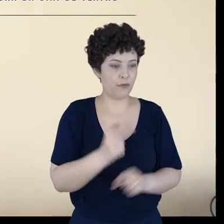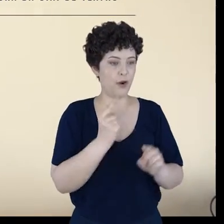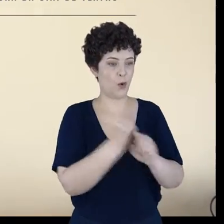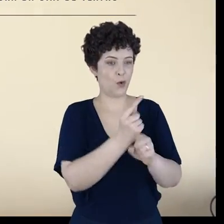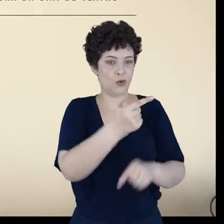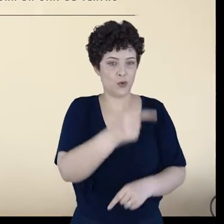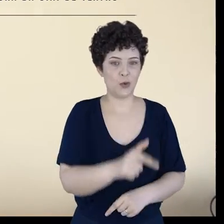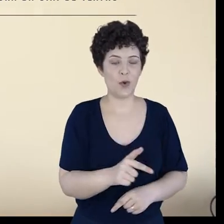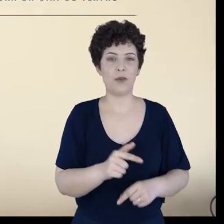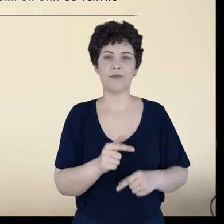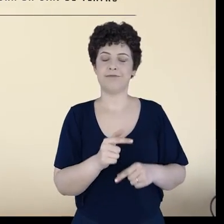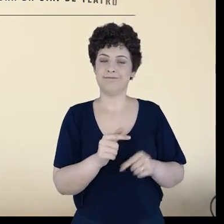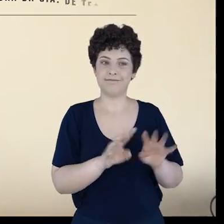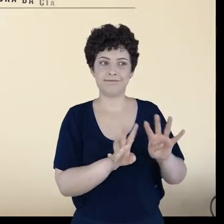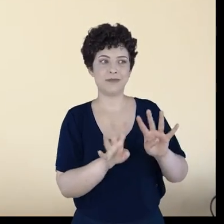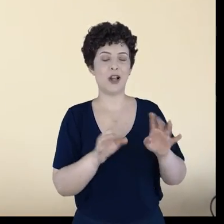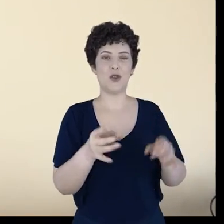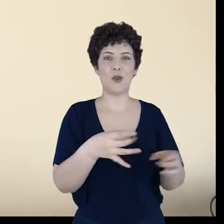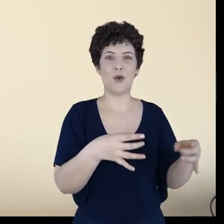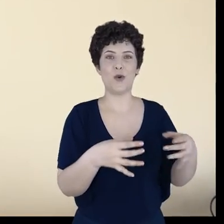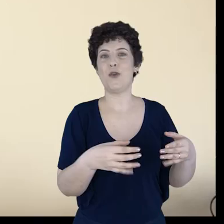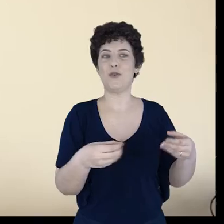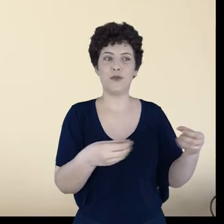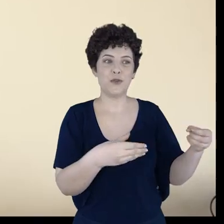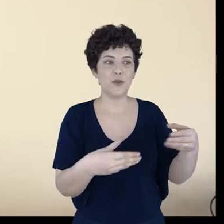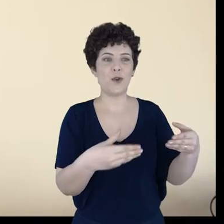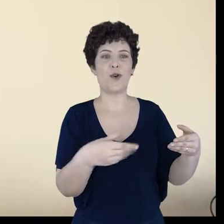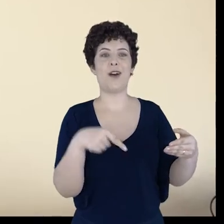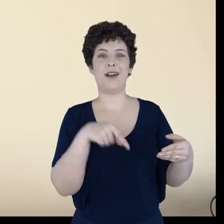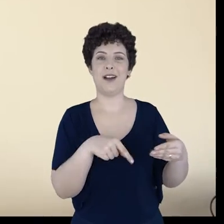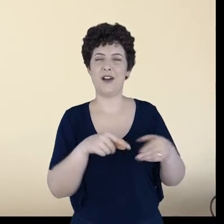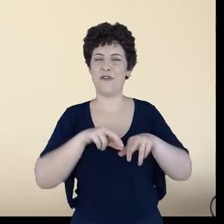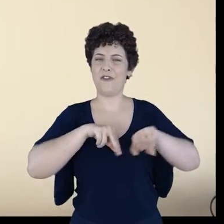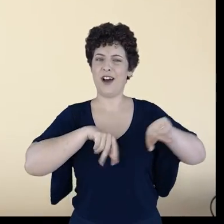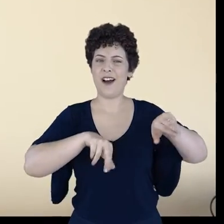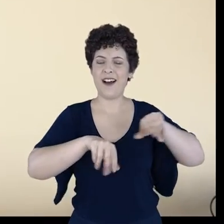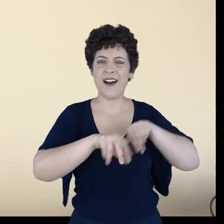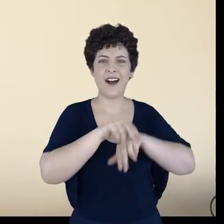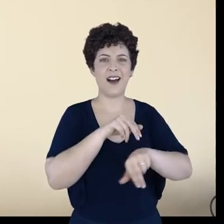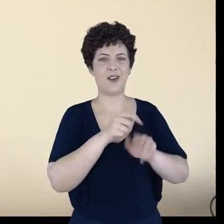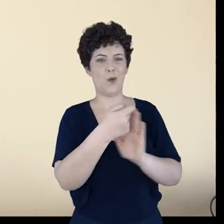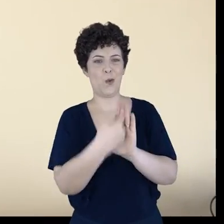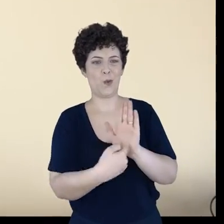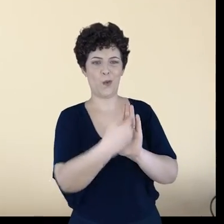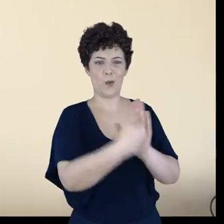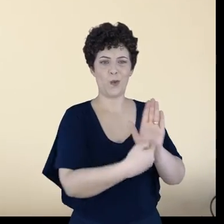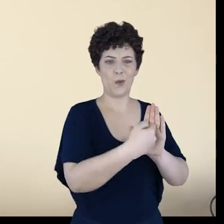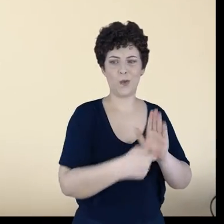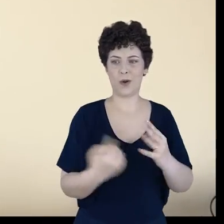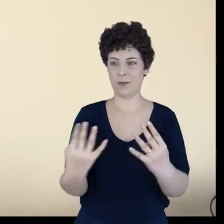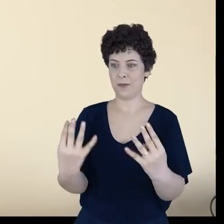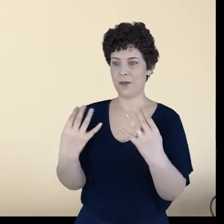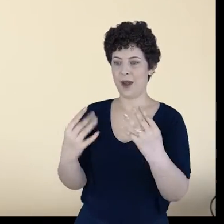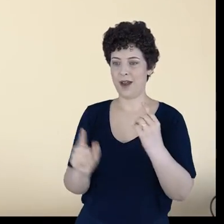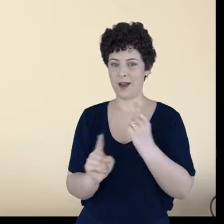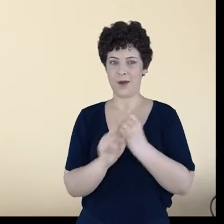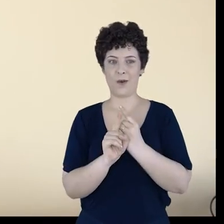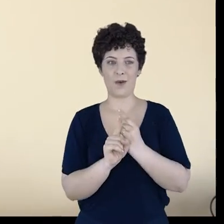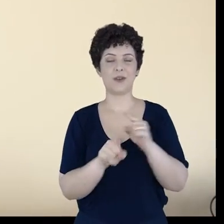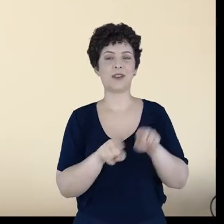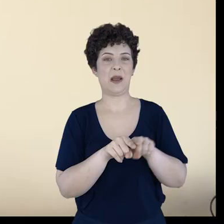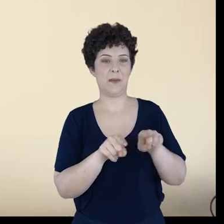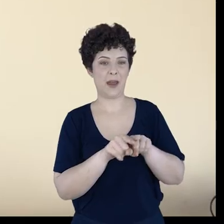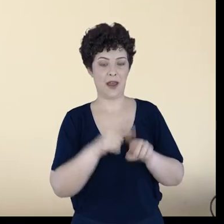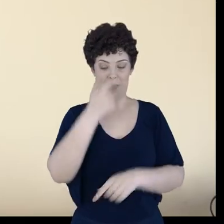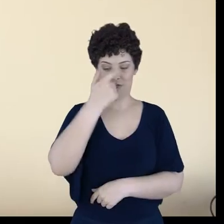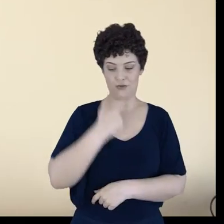uma nova peça. E foram muitos encontros, foram muitas peças. Encontros com espectadores, espectadoras, encontro entre a